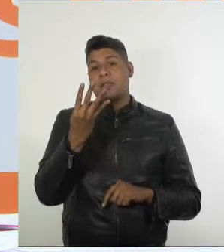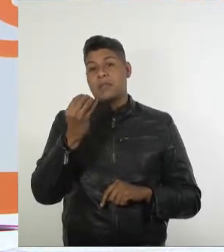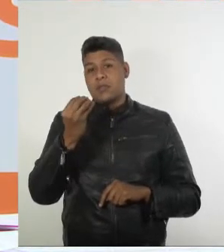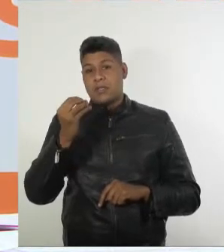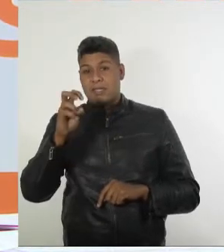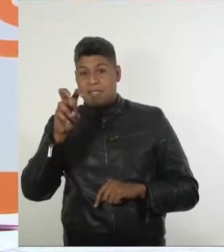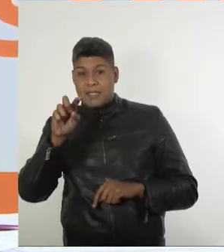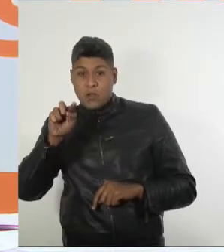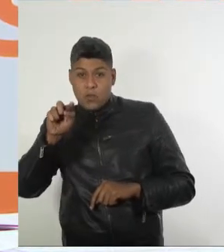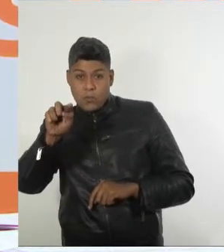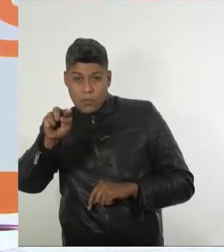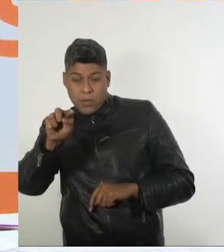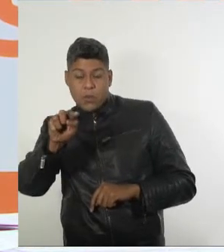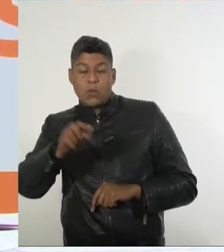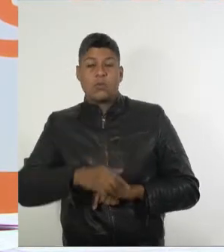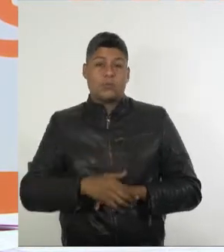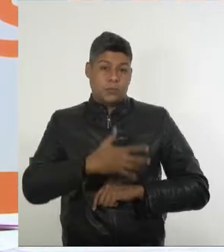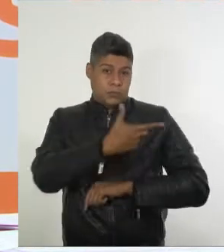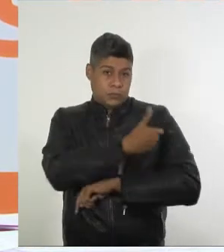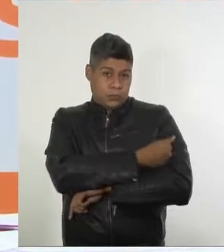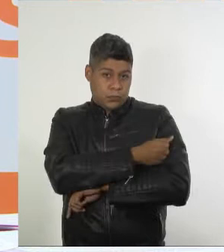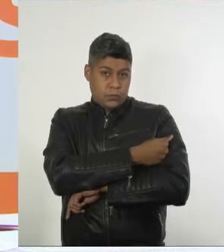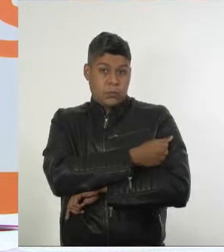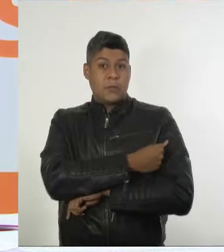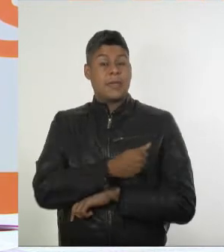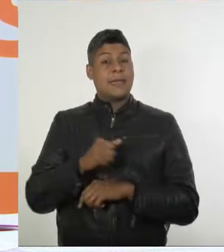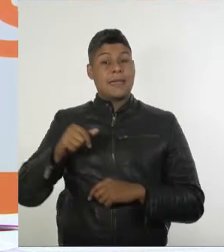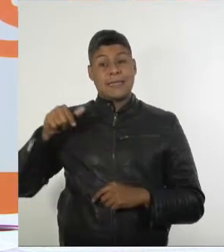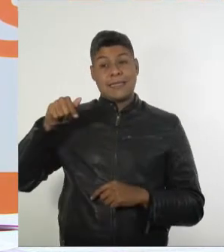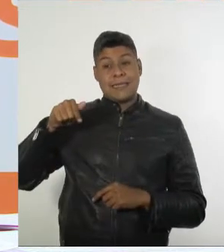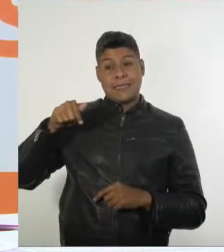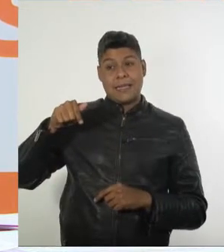10.405.304 doses aplicadas, sendo